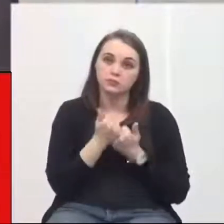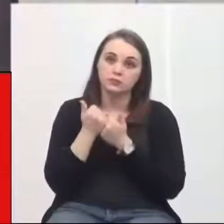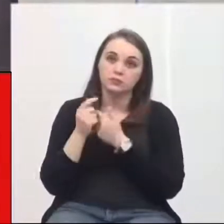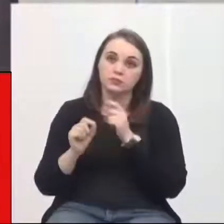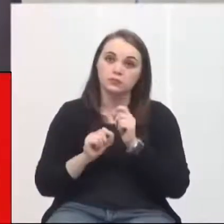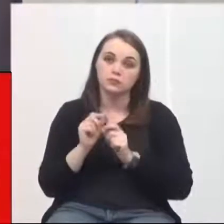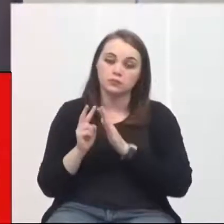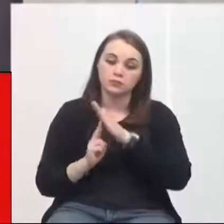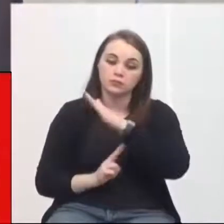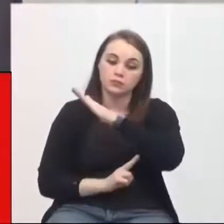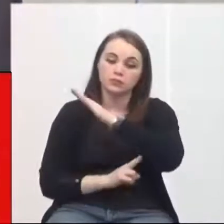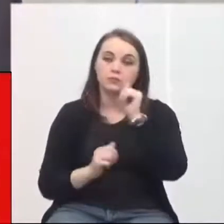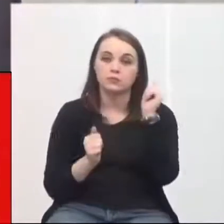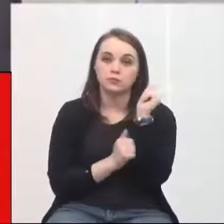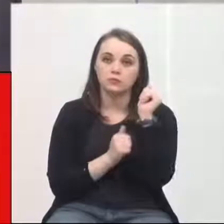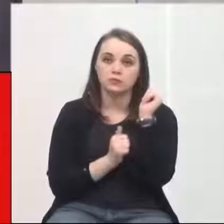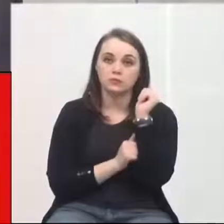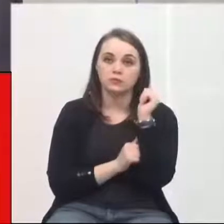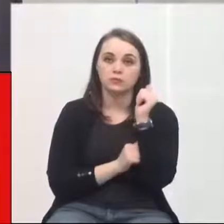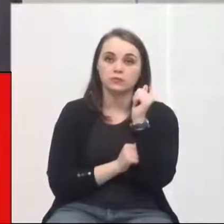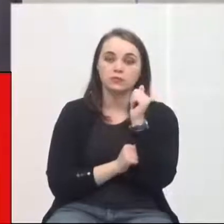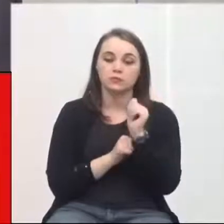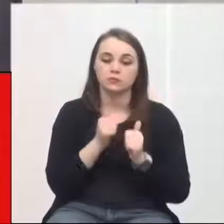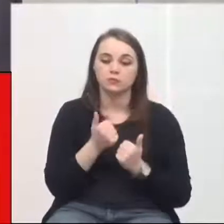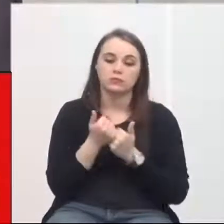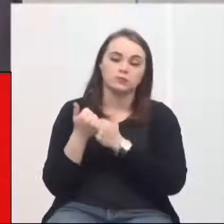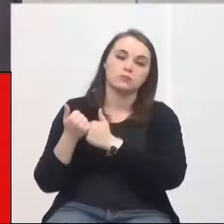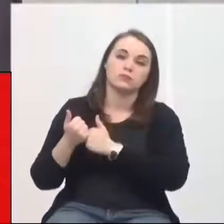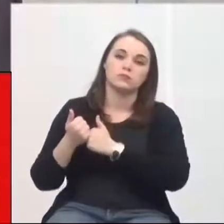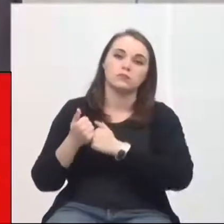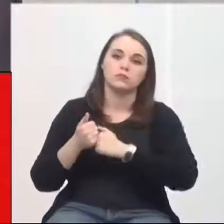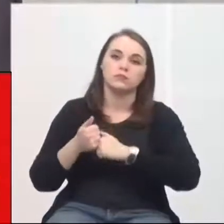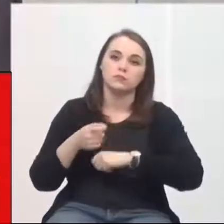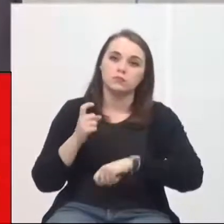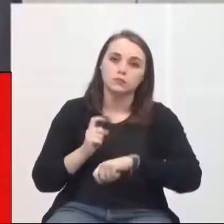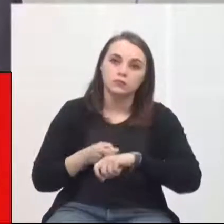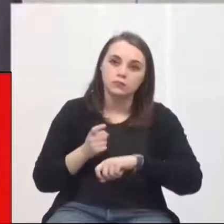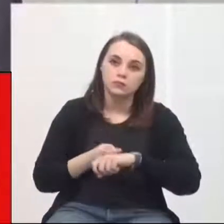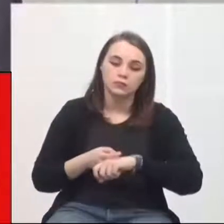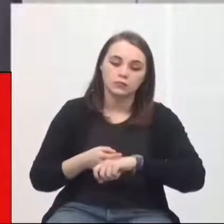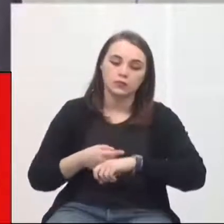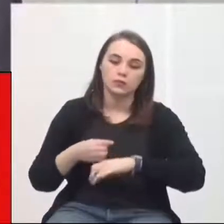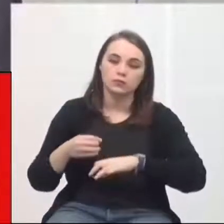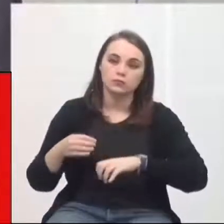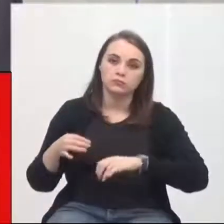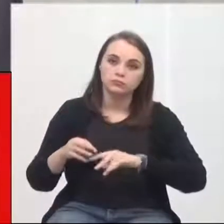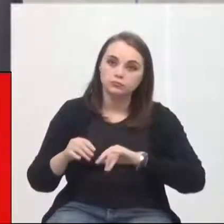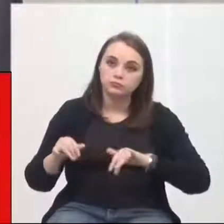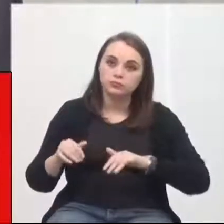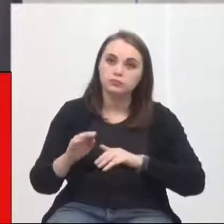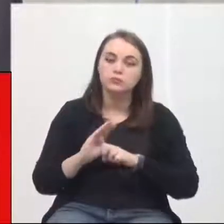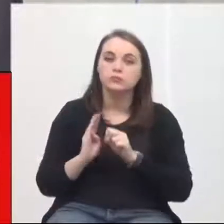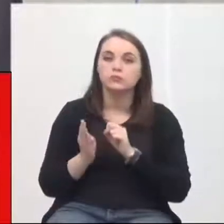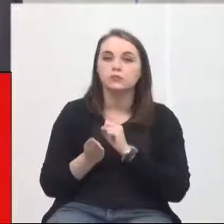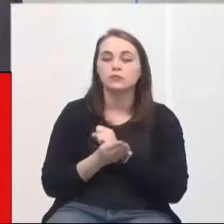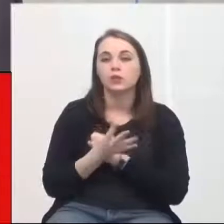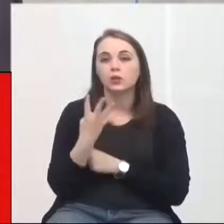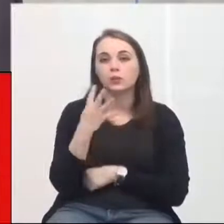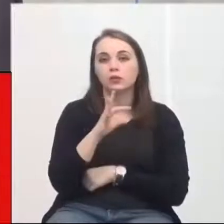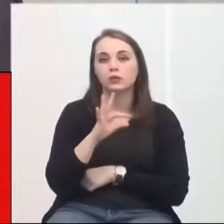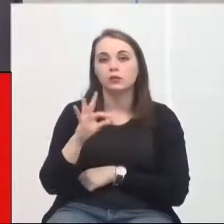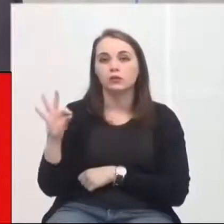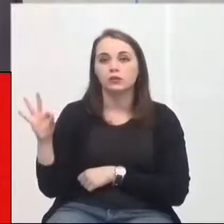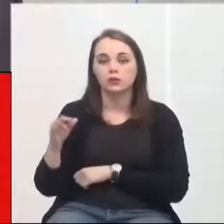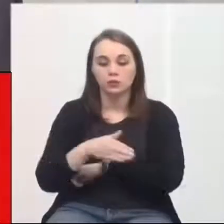da ponte de madeira por de concreto localizada na Rua Maria Gervásio Eloir Bortolim, no bairro Quarta Linha,